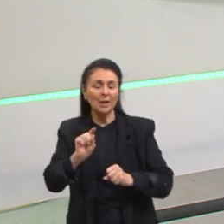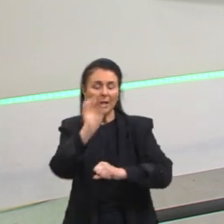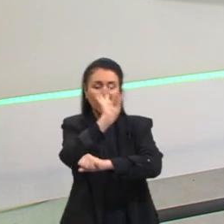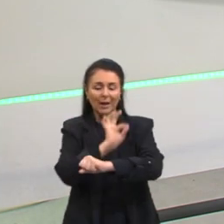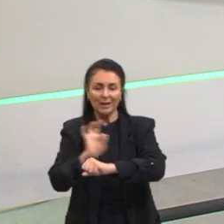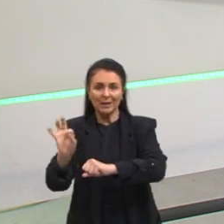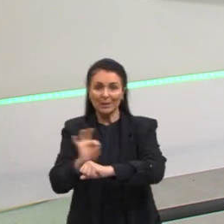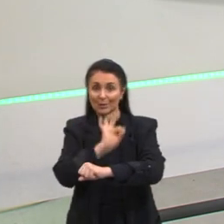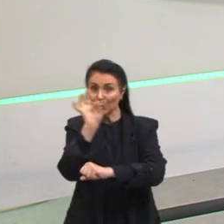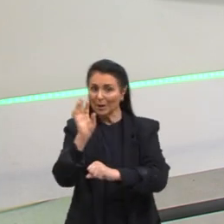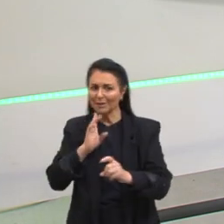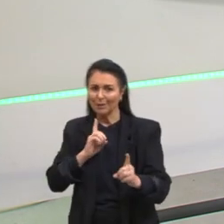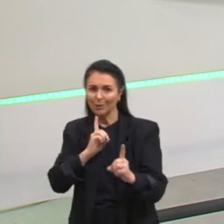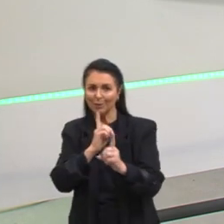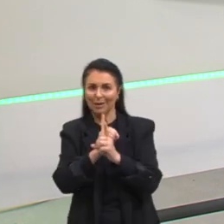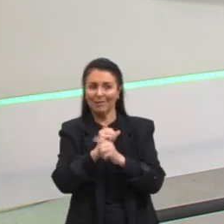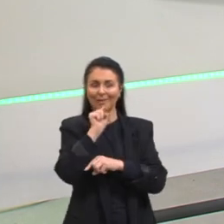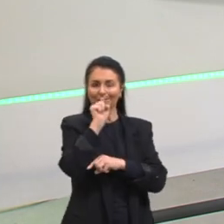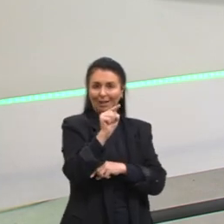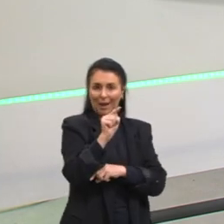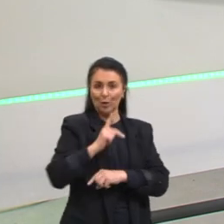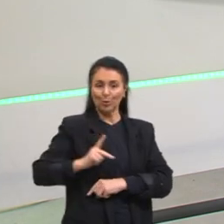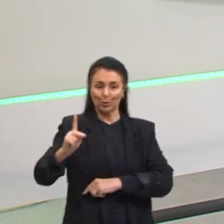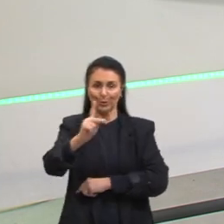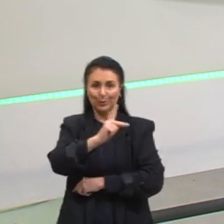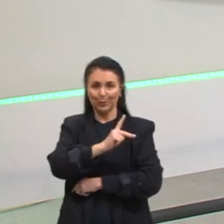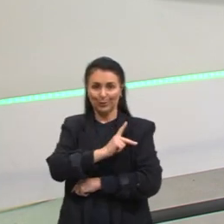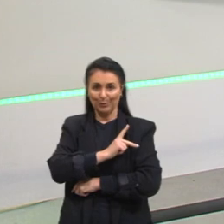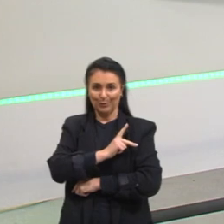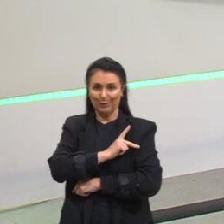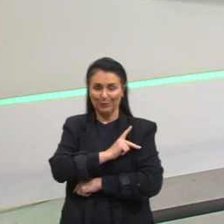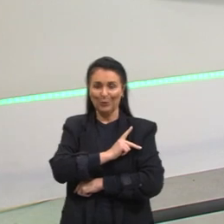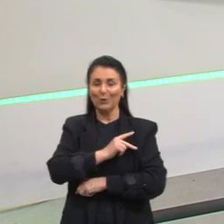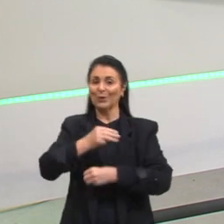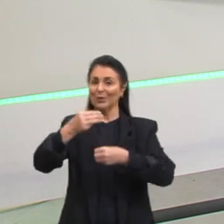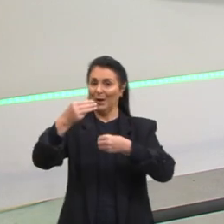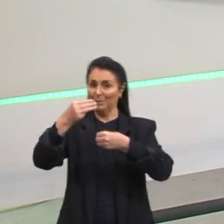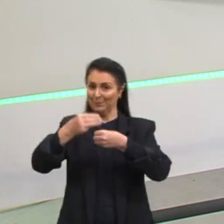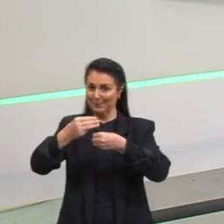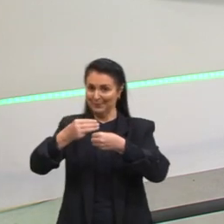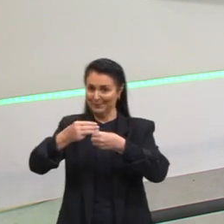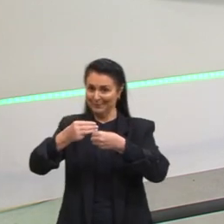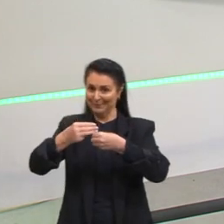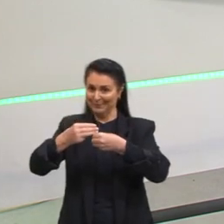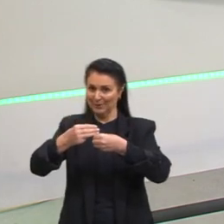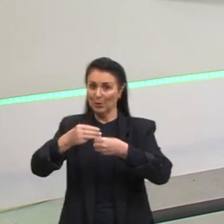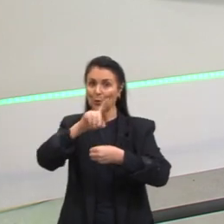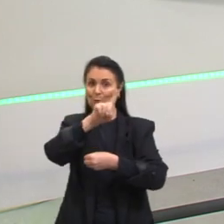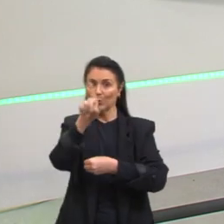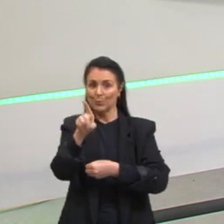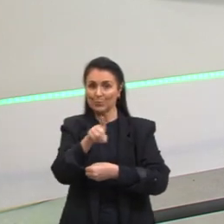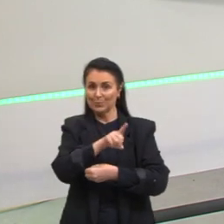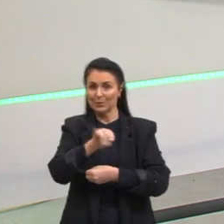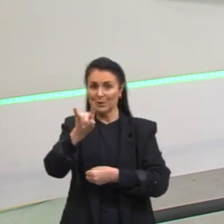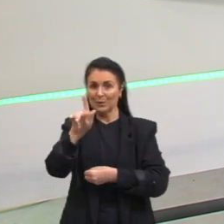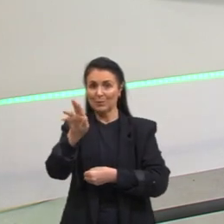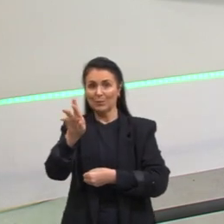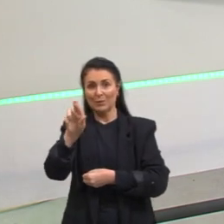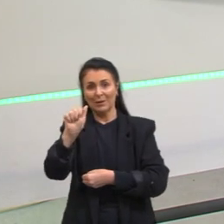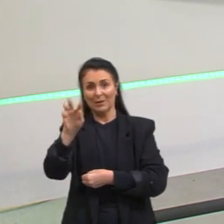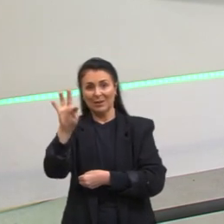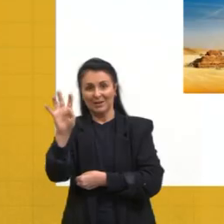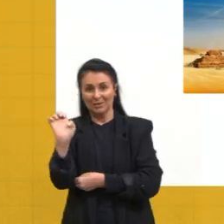né na Mesopotâmia tá os zigurates também é um templo assim como o Templo de karnak